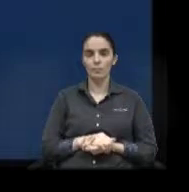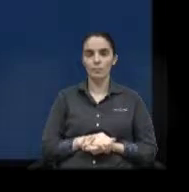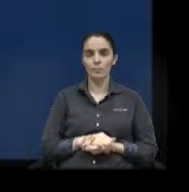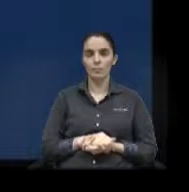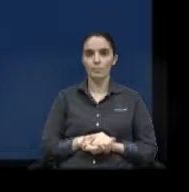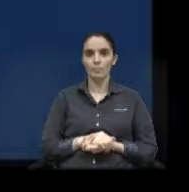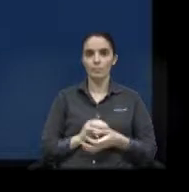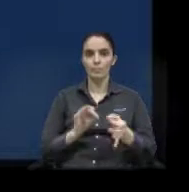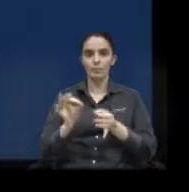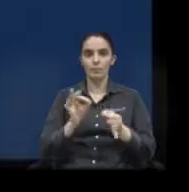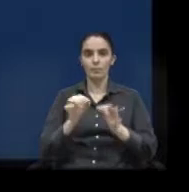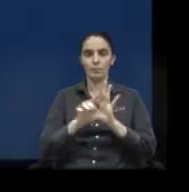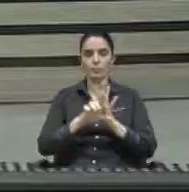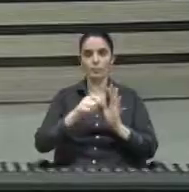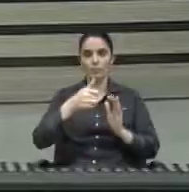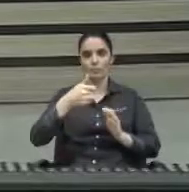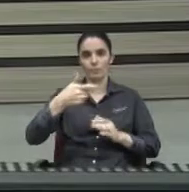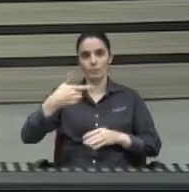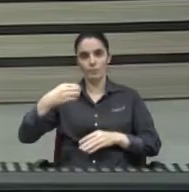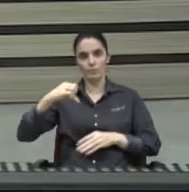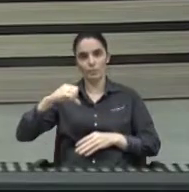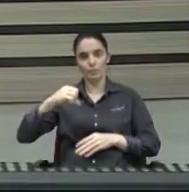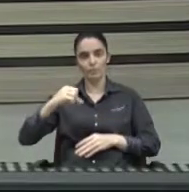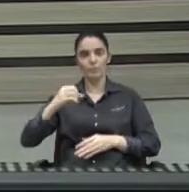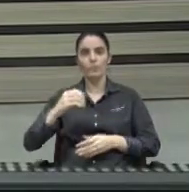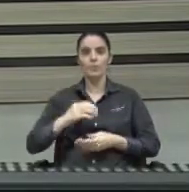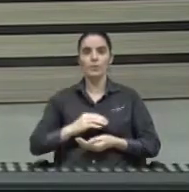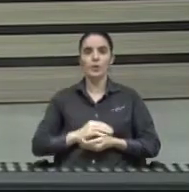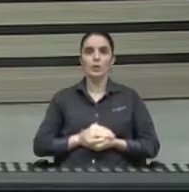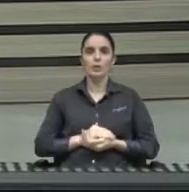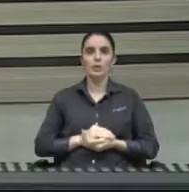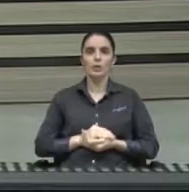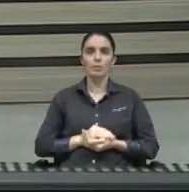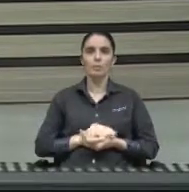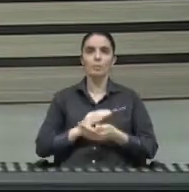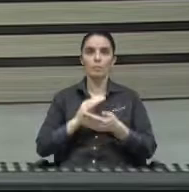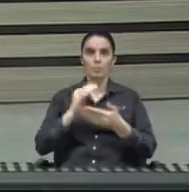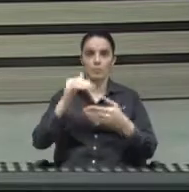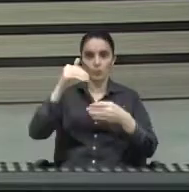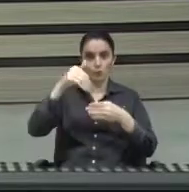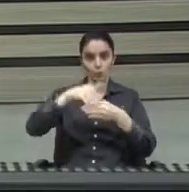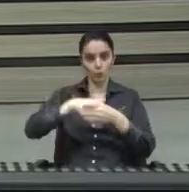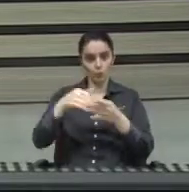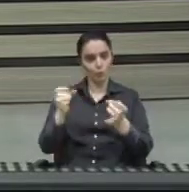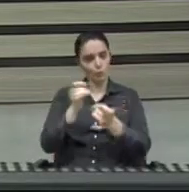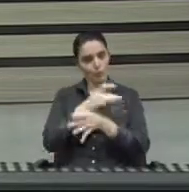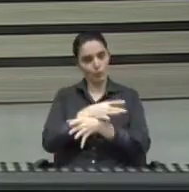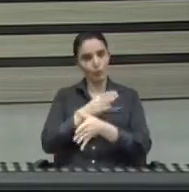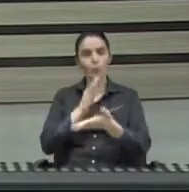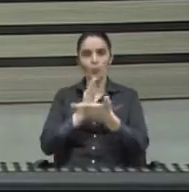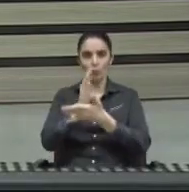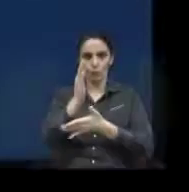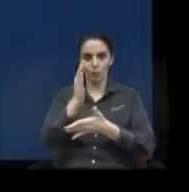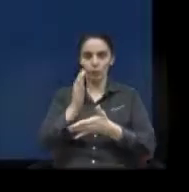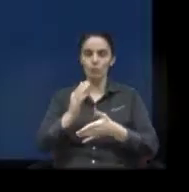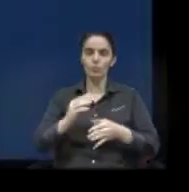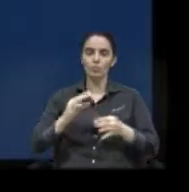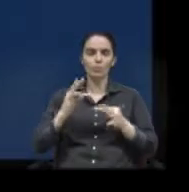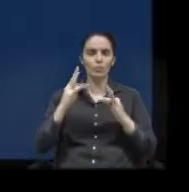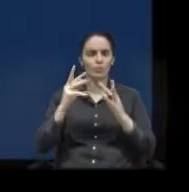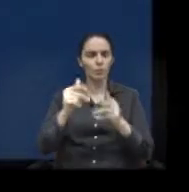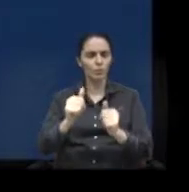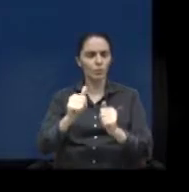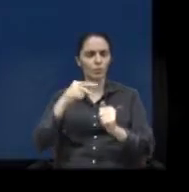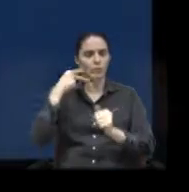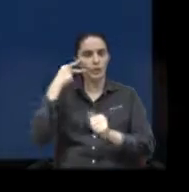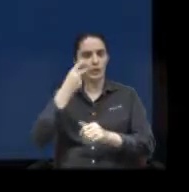Projeto de lei 129/2017 foi... Votação está encerrada. Foi aprovado por todos os vereadores